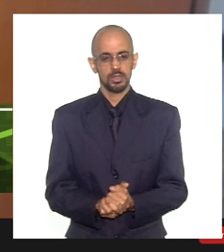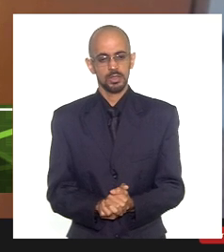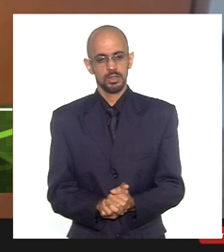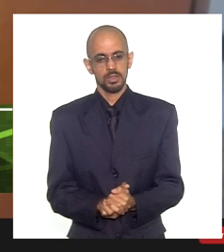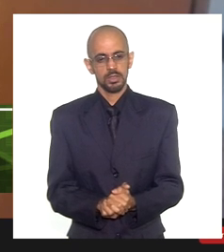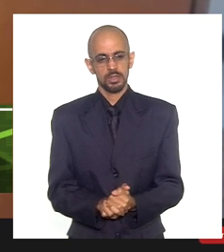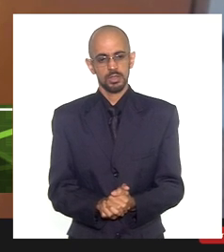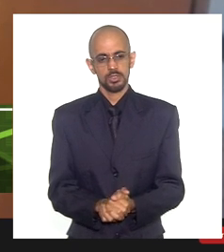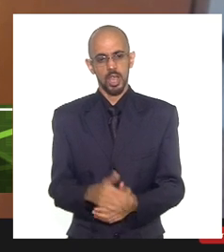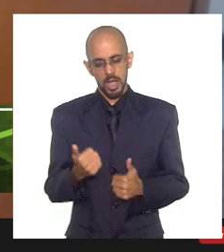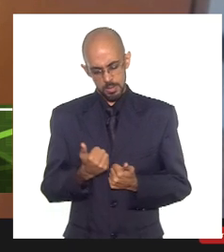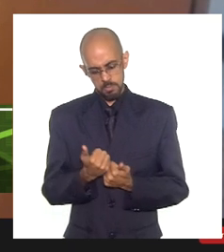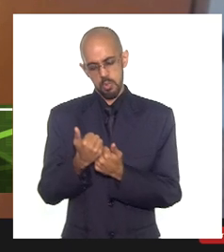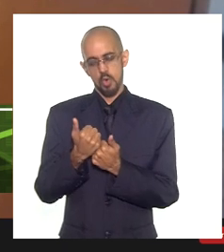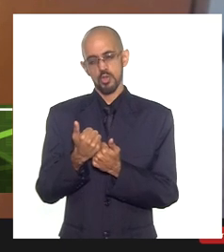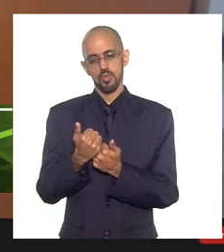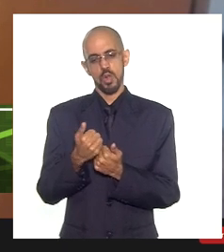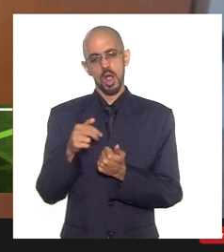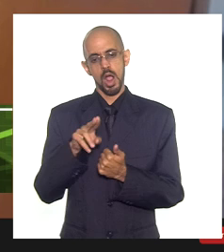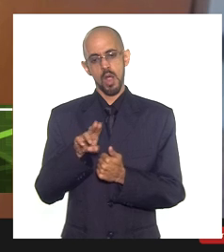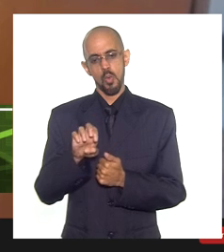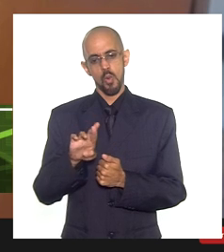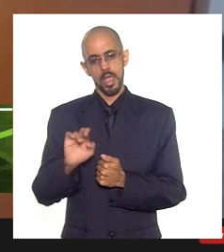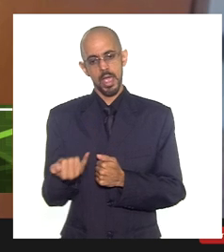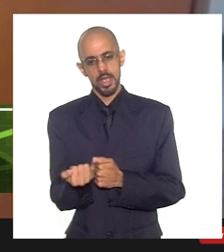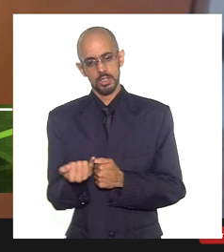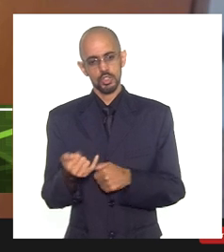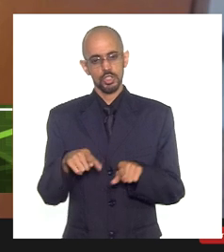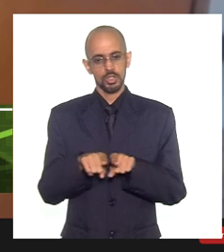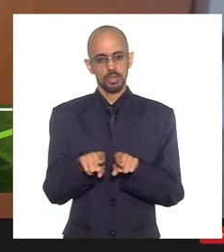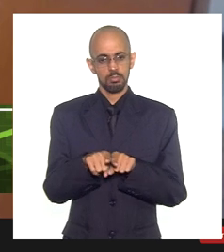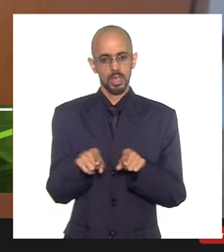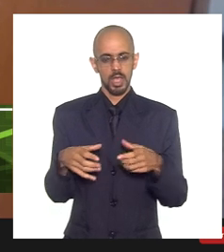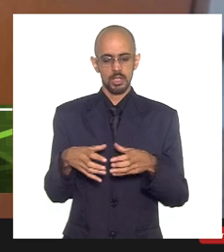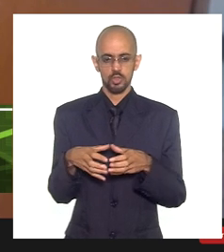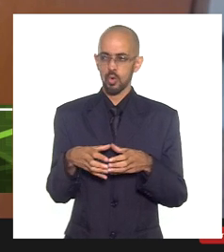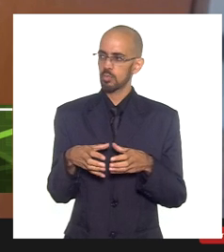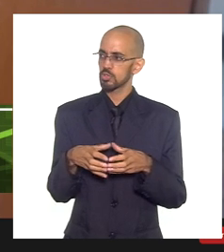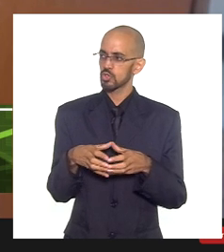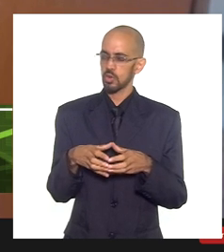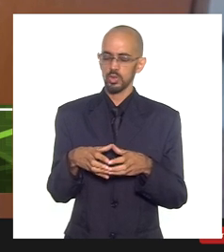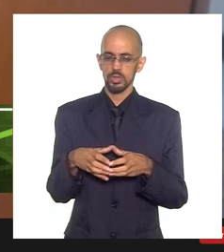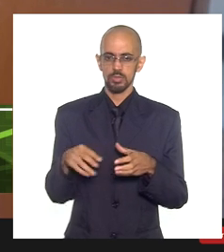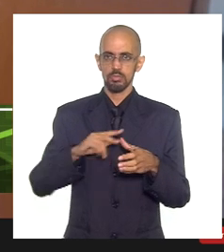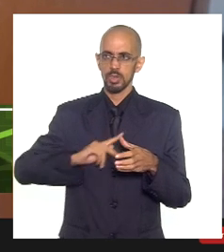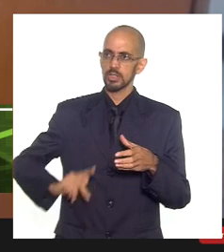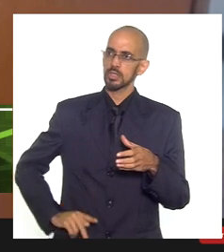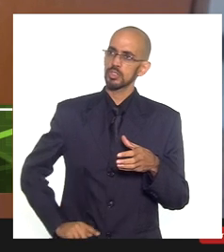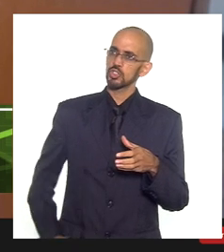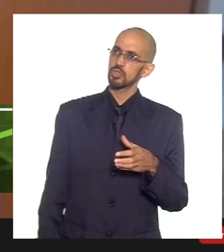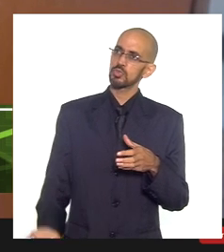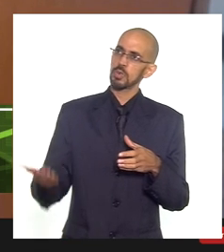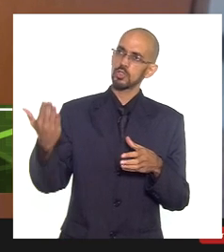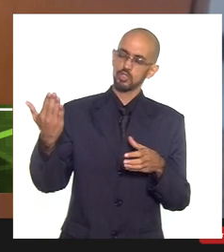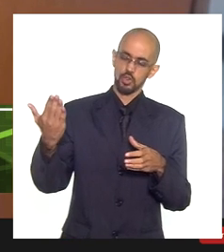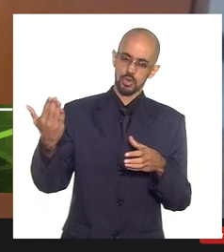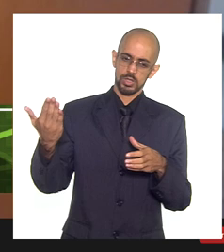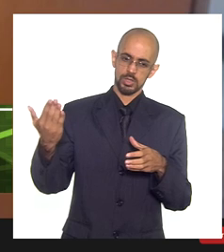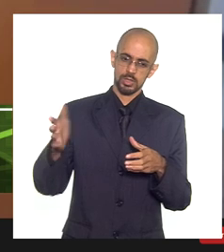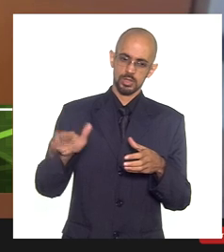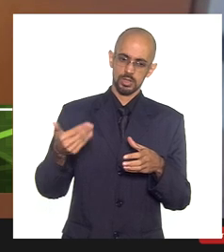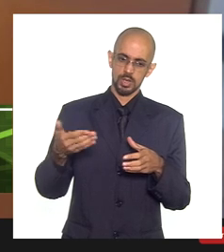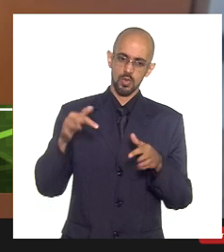de apoio ao ERJ como também as comissões presididas por vossas excelências então encerro com